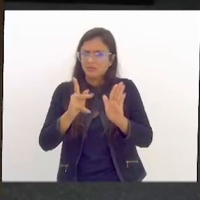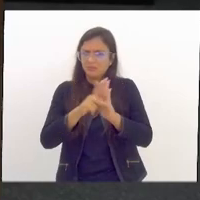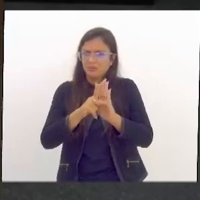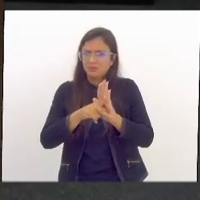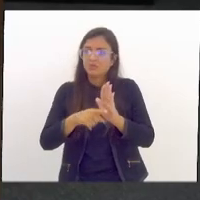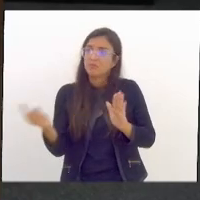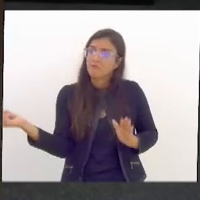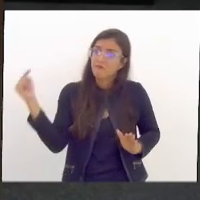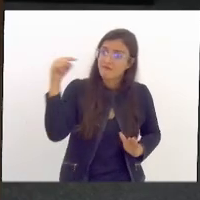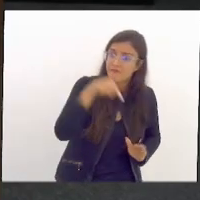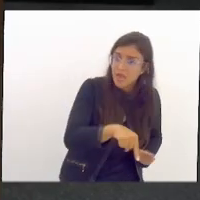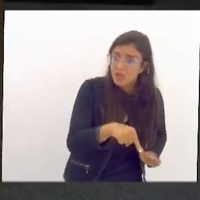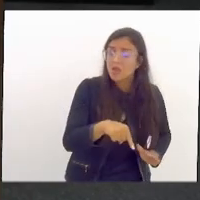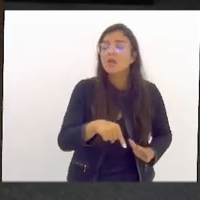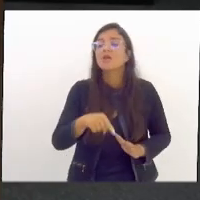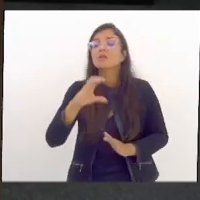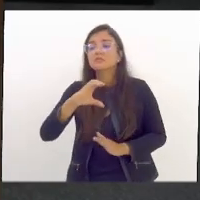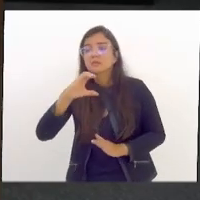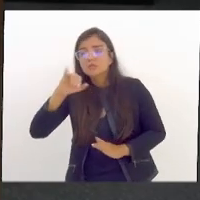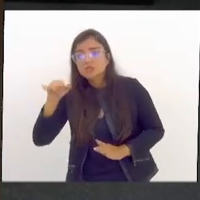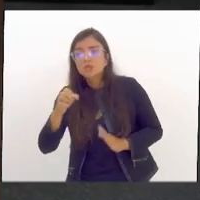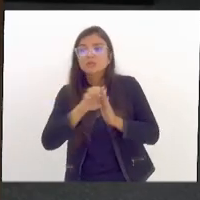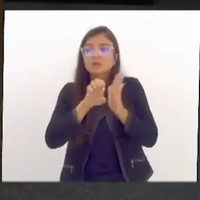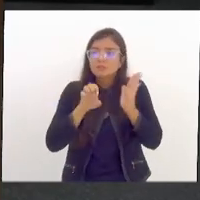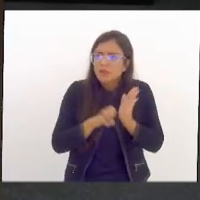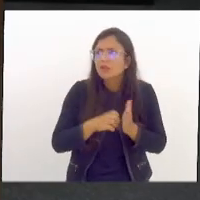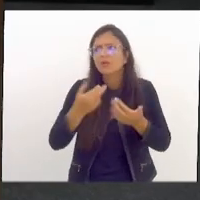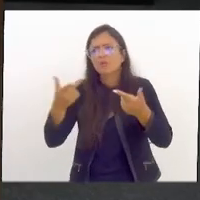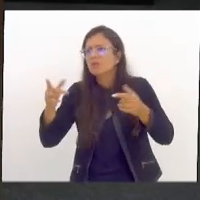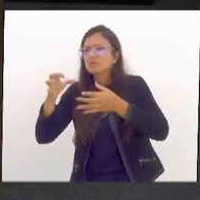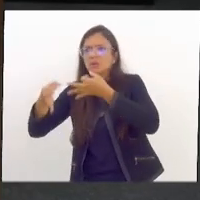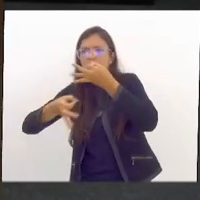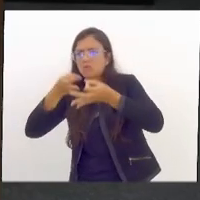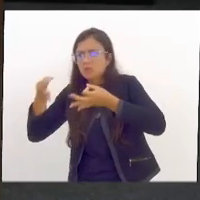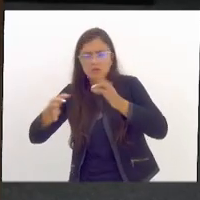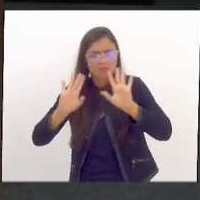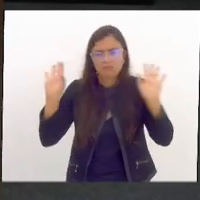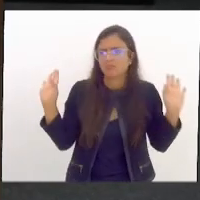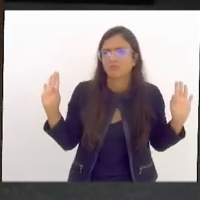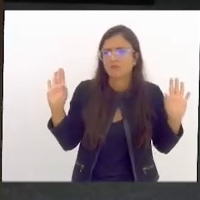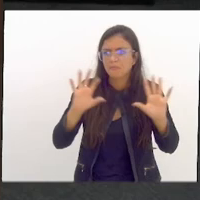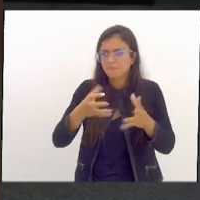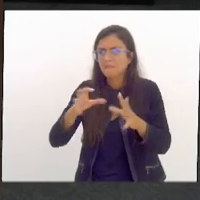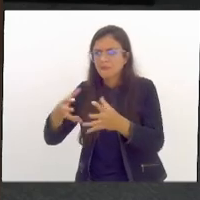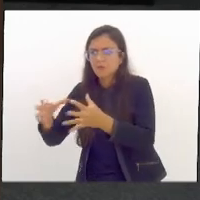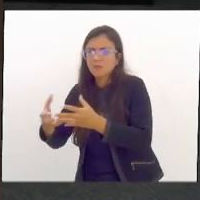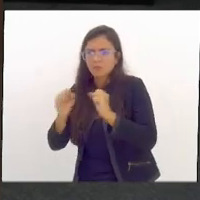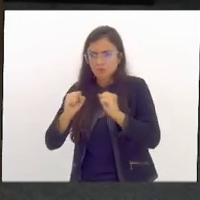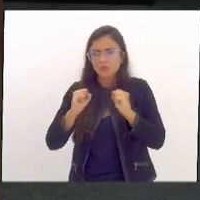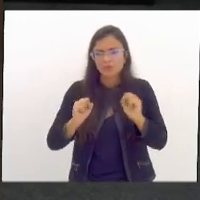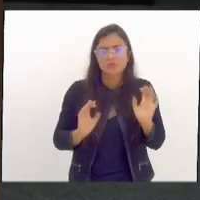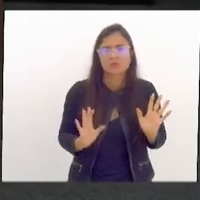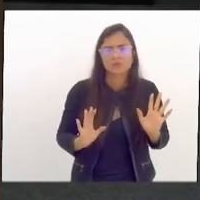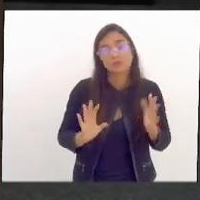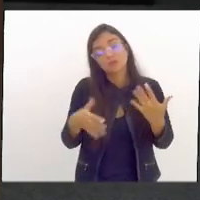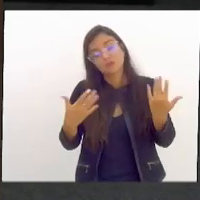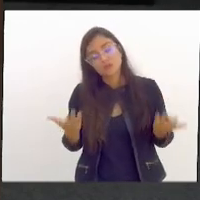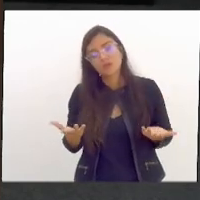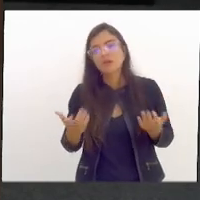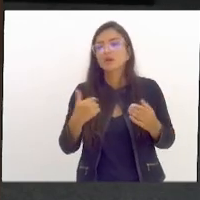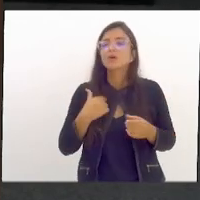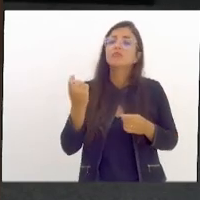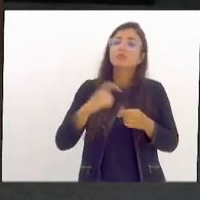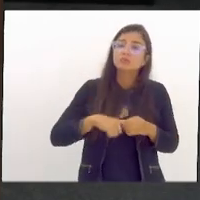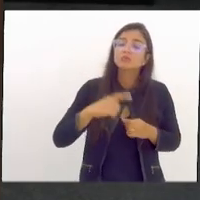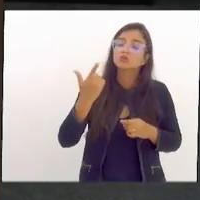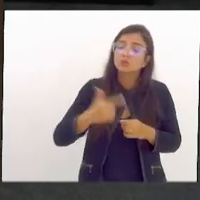à pauta para recebimento de emendas e aí sim a CCJ e demais comissões se manifestam. Então, volto